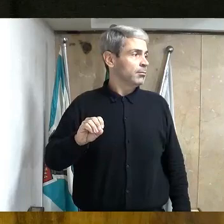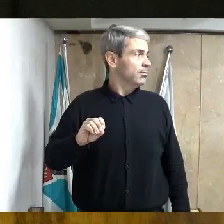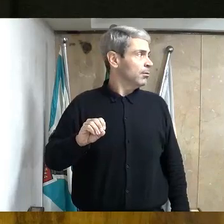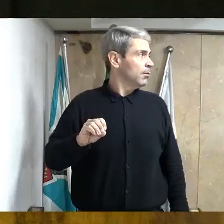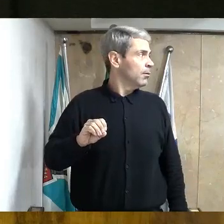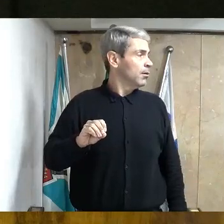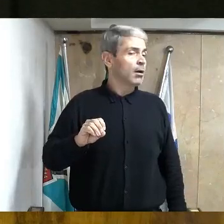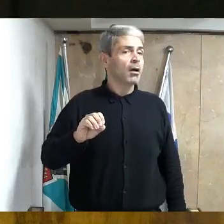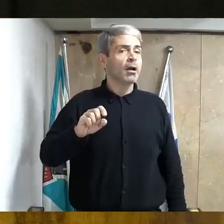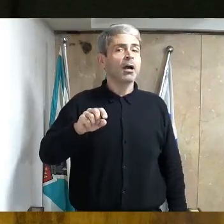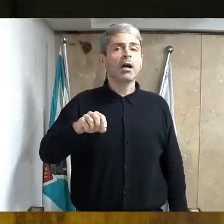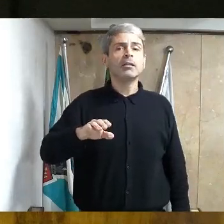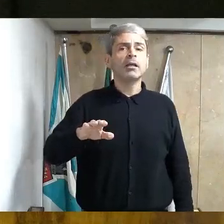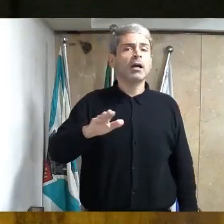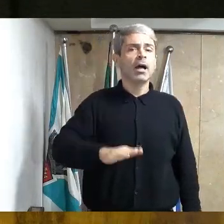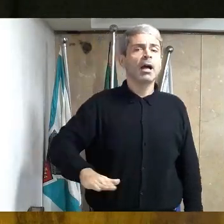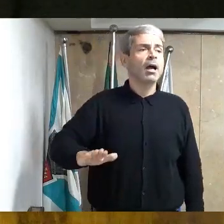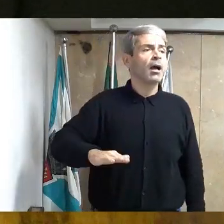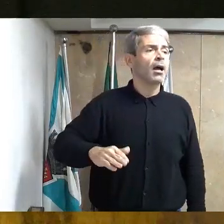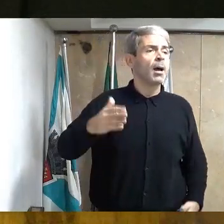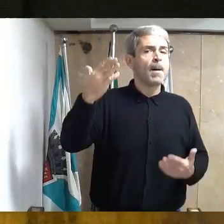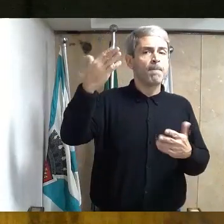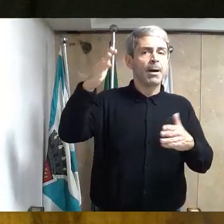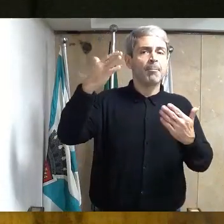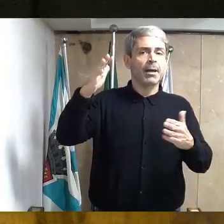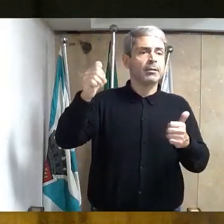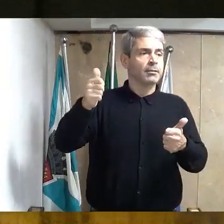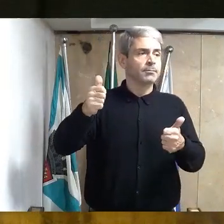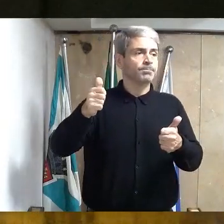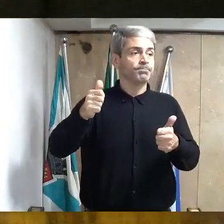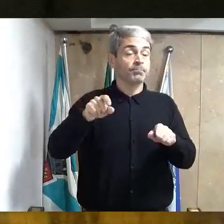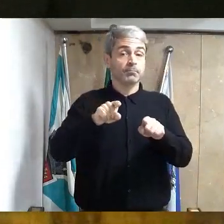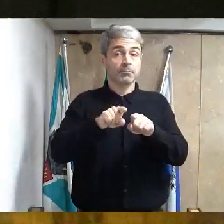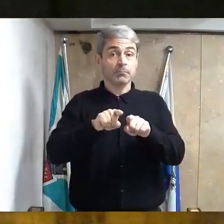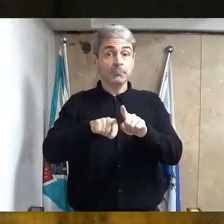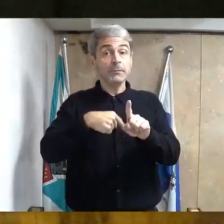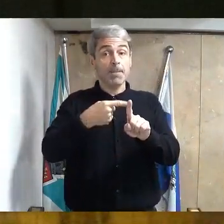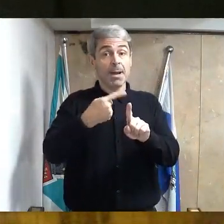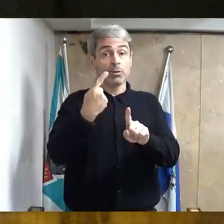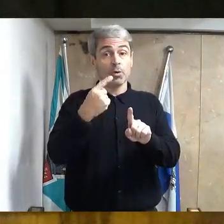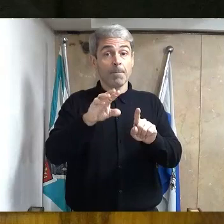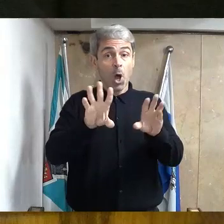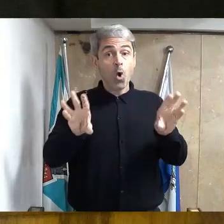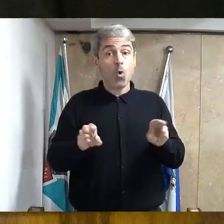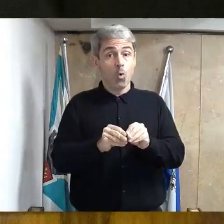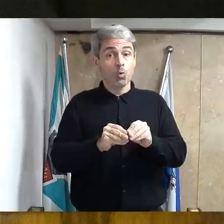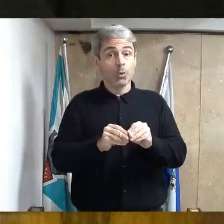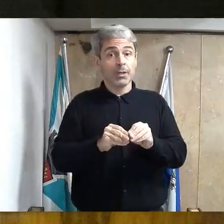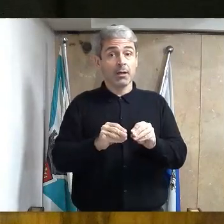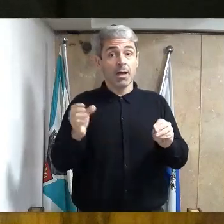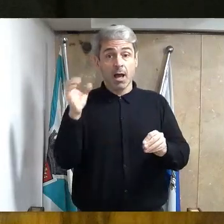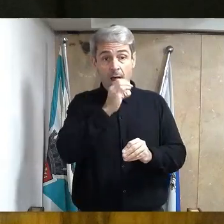É. Cadê o Enzo? Parabéns, Enzo. E tem mais, só para concluir.